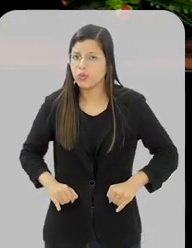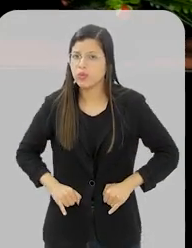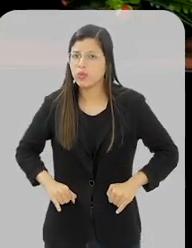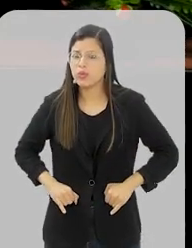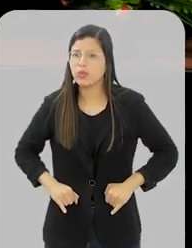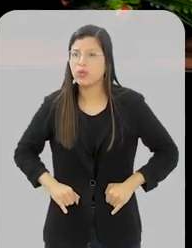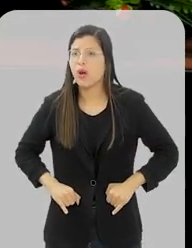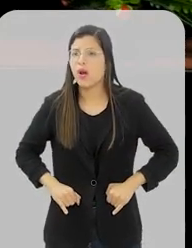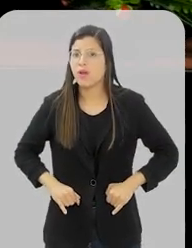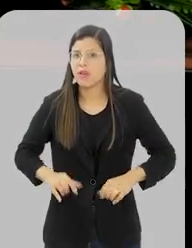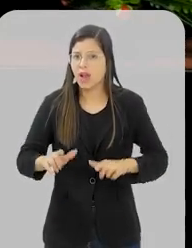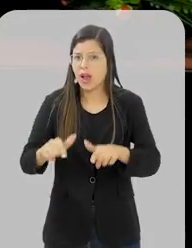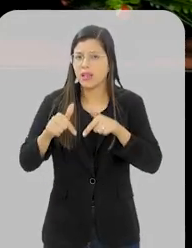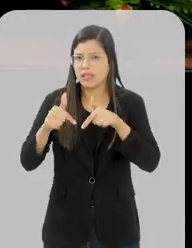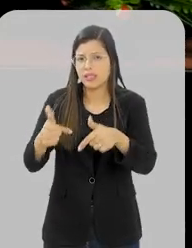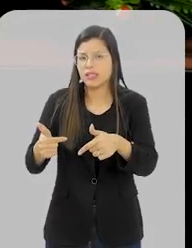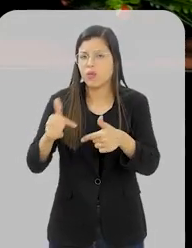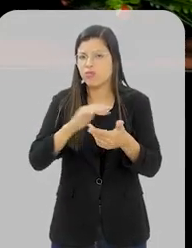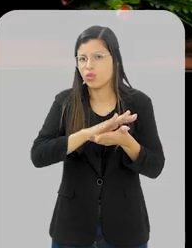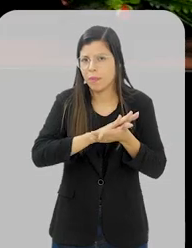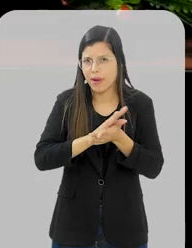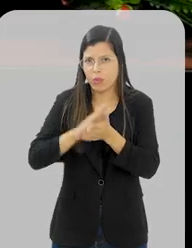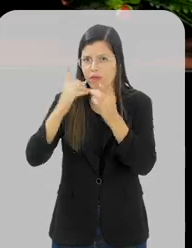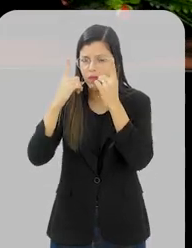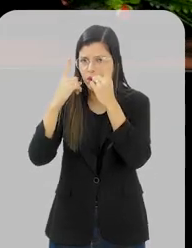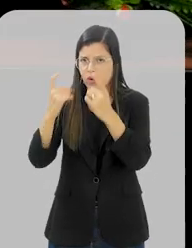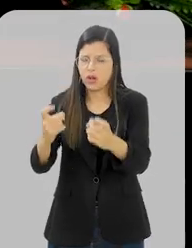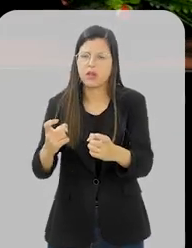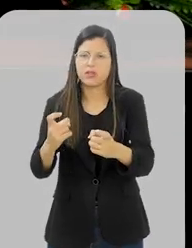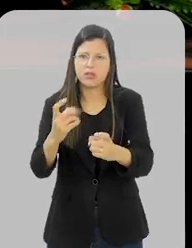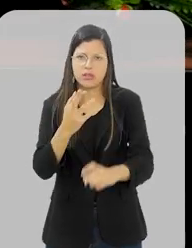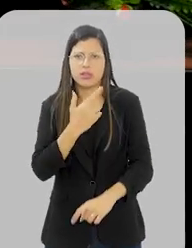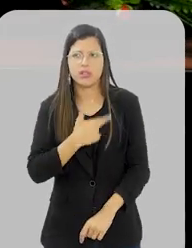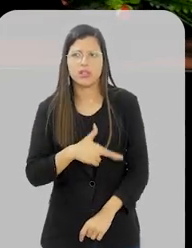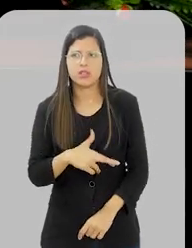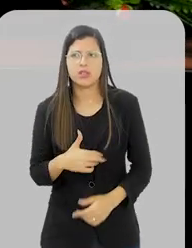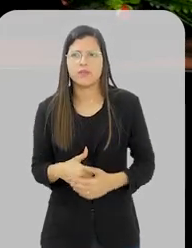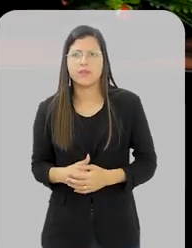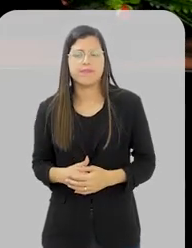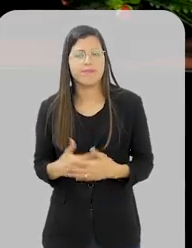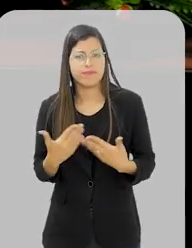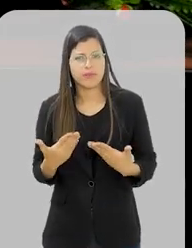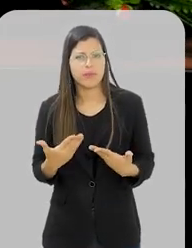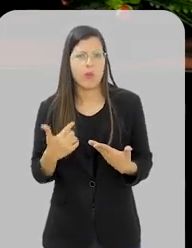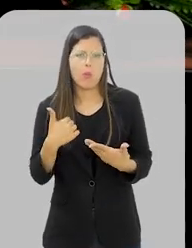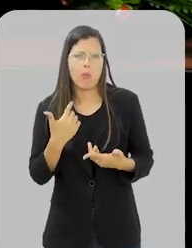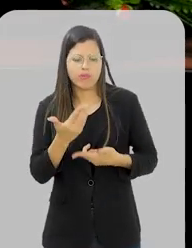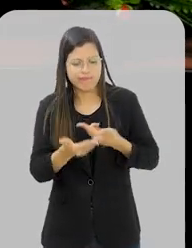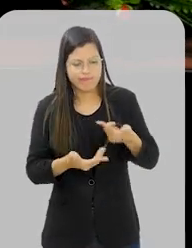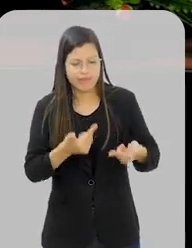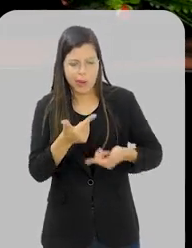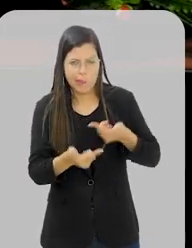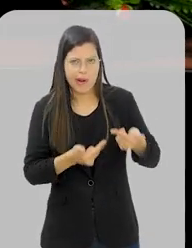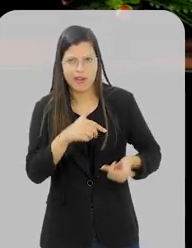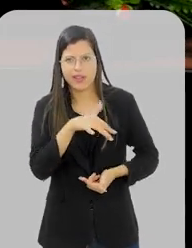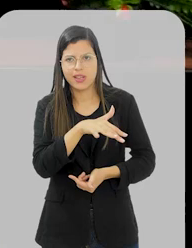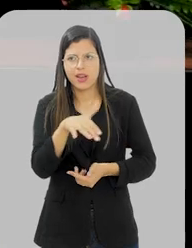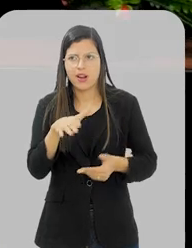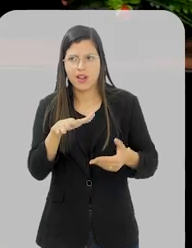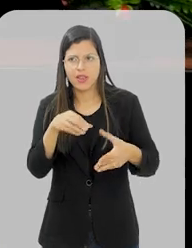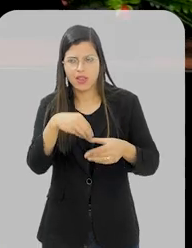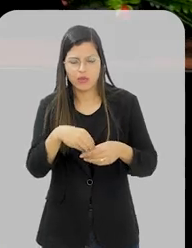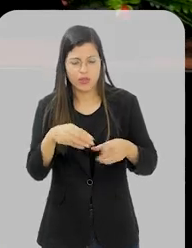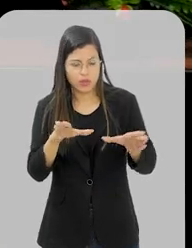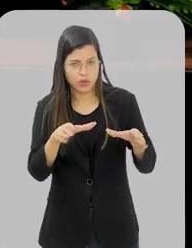sofrem atos de intolerância e de violência religiosa então ali eu acabei me envolvendo logicamente